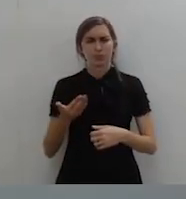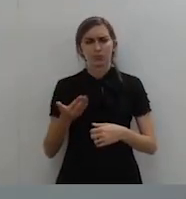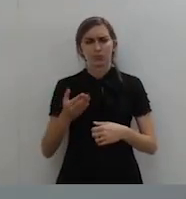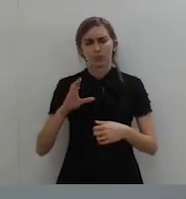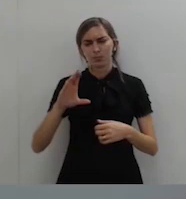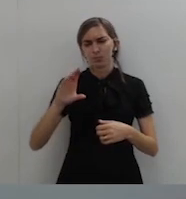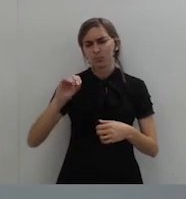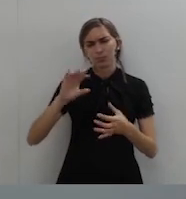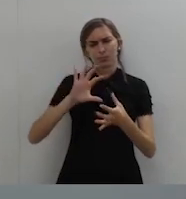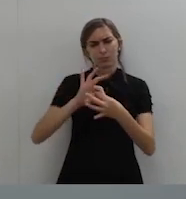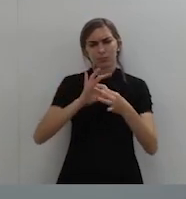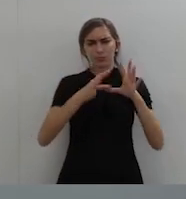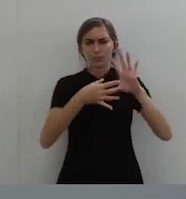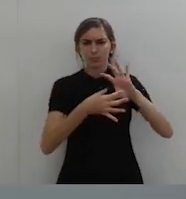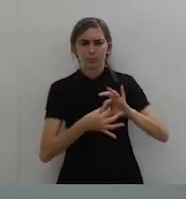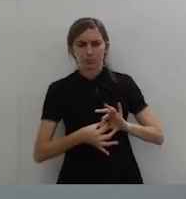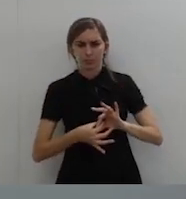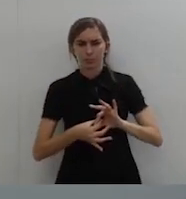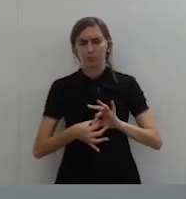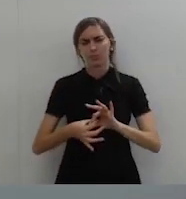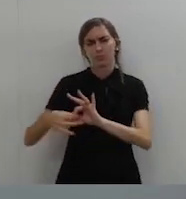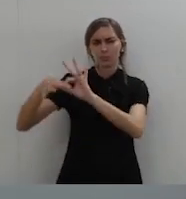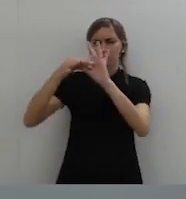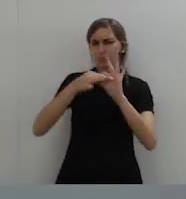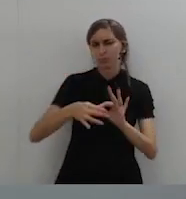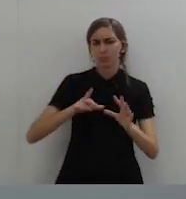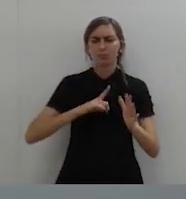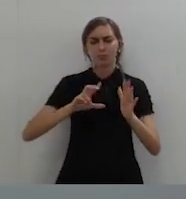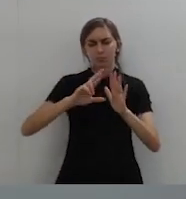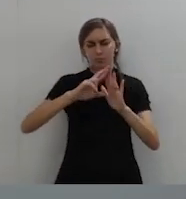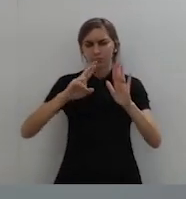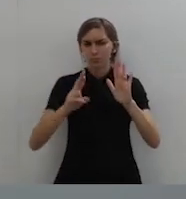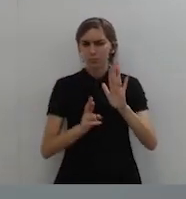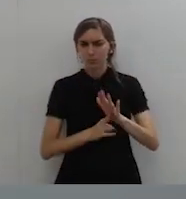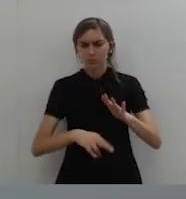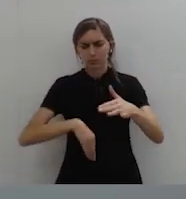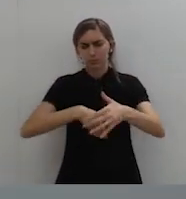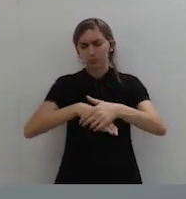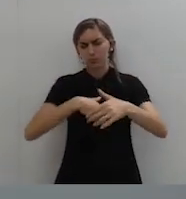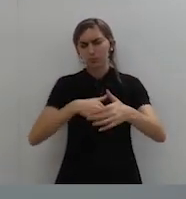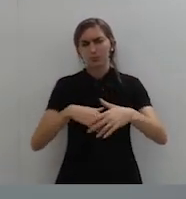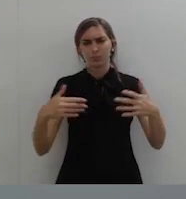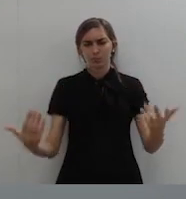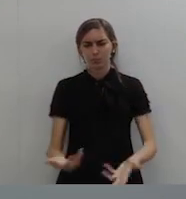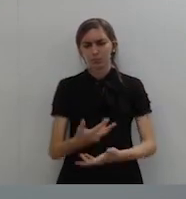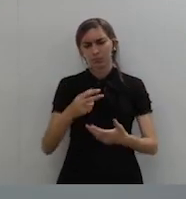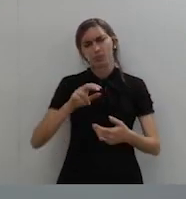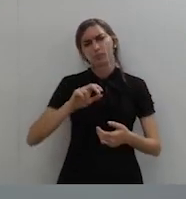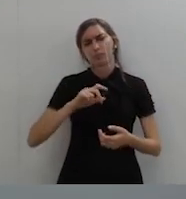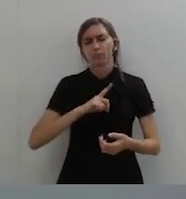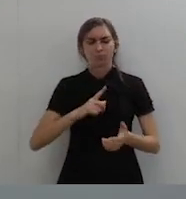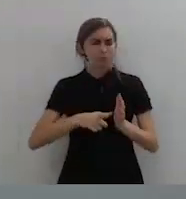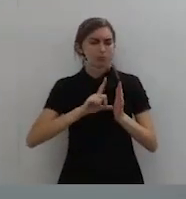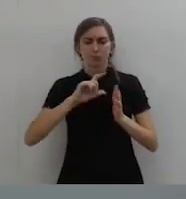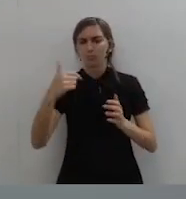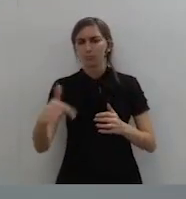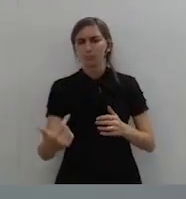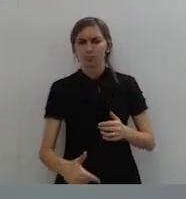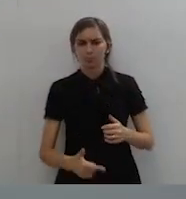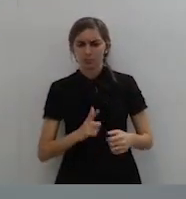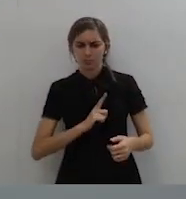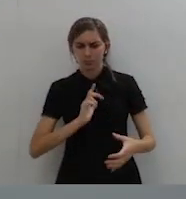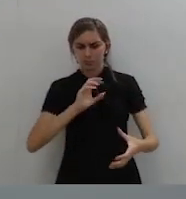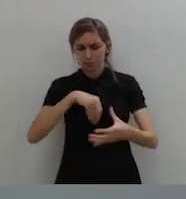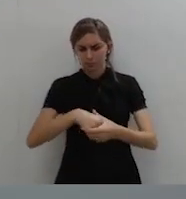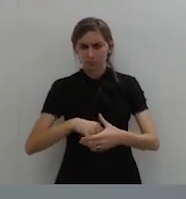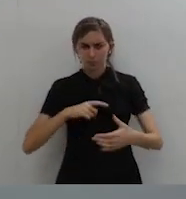as confederações e as federações. Então, existe a regra, no futebol agora a gente tem o VAR, né, que antes não tinha. Isso vai